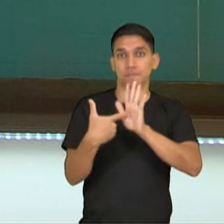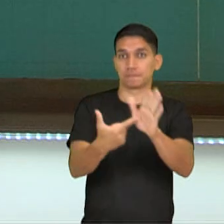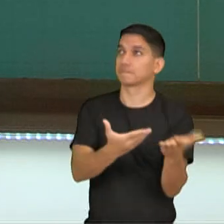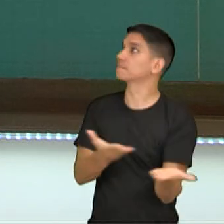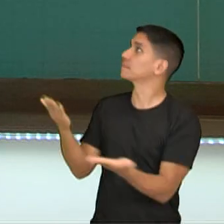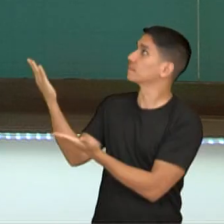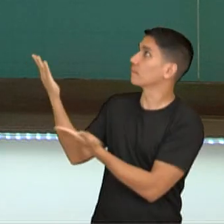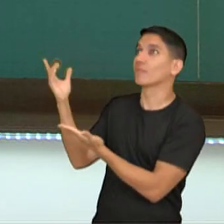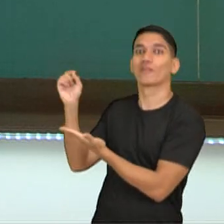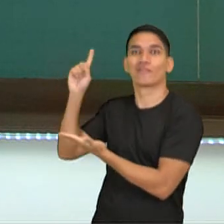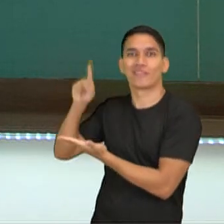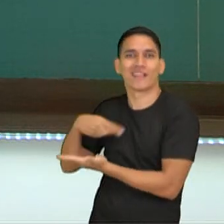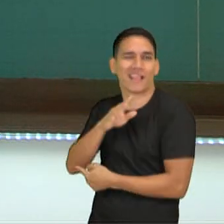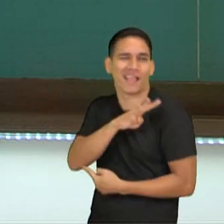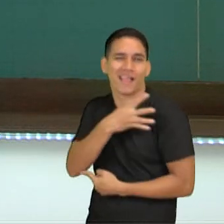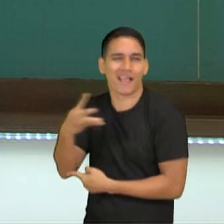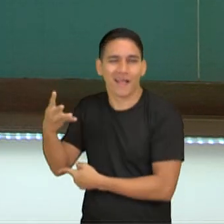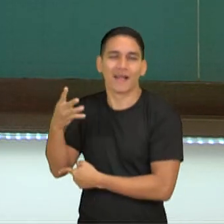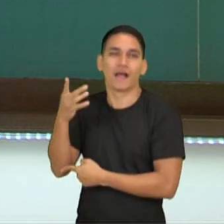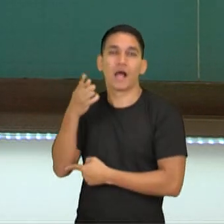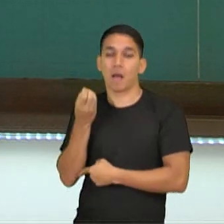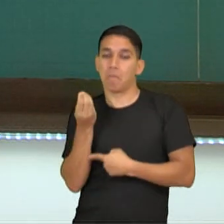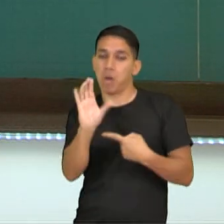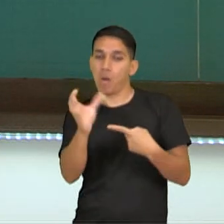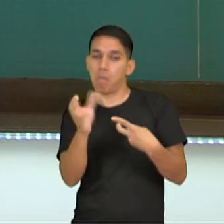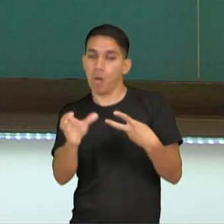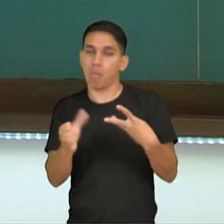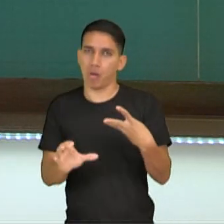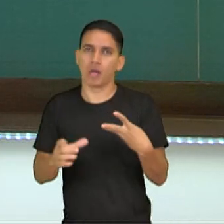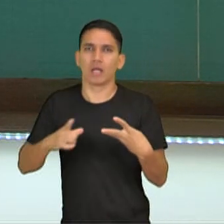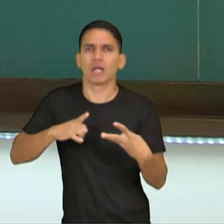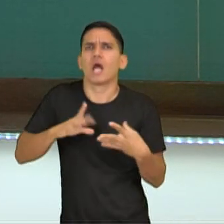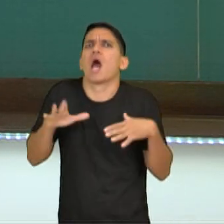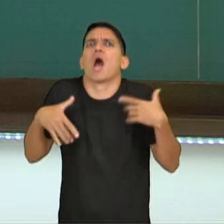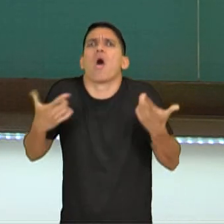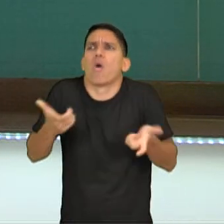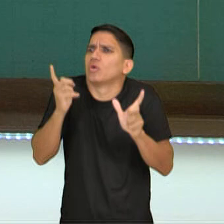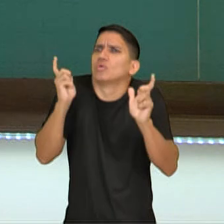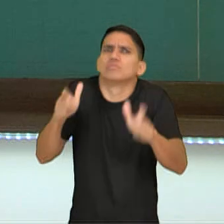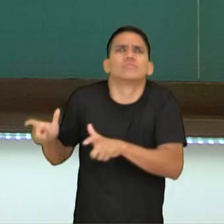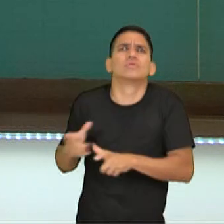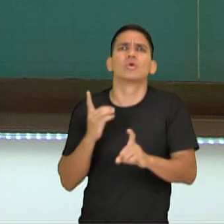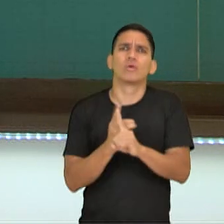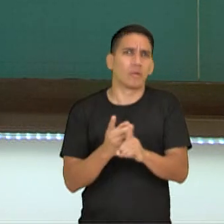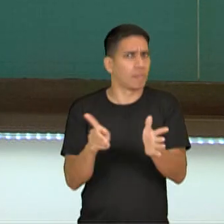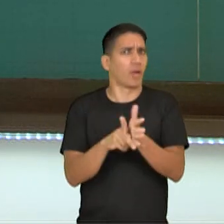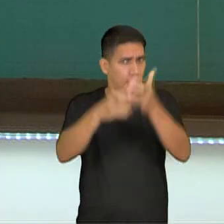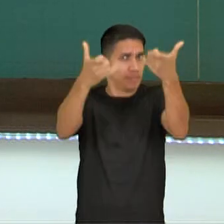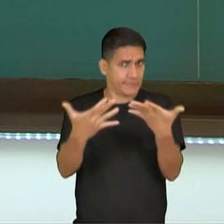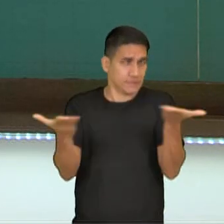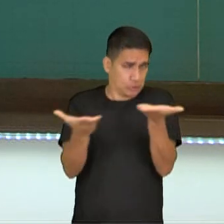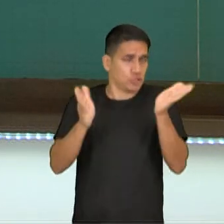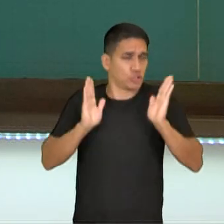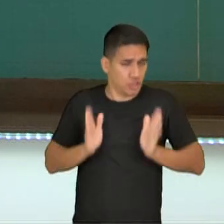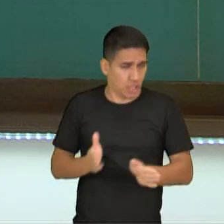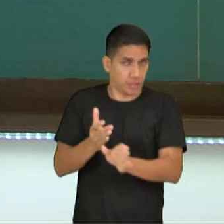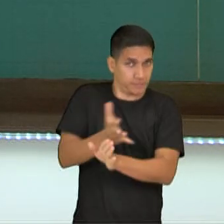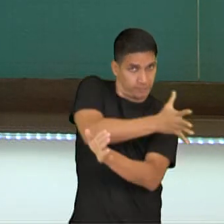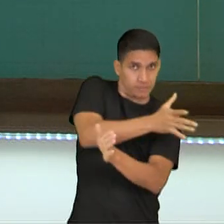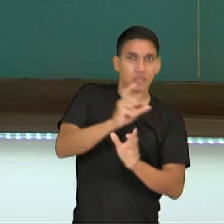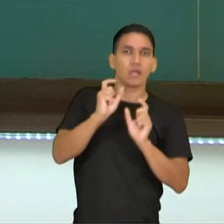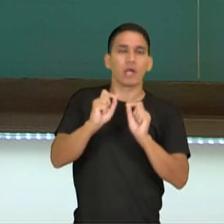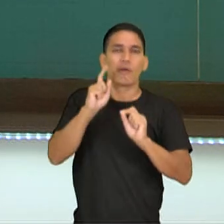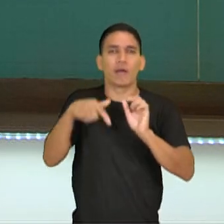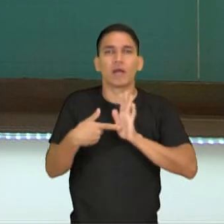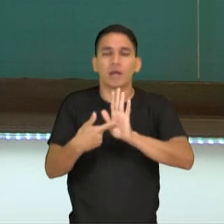vocês a tabelinha de valores notáveis. De onde que eu tirei esses valores? do que eu acabei de falar para vocês aqui. Eu coloquei